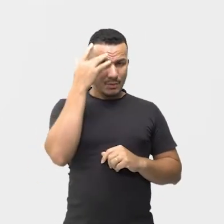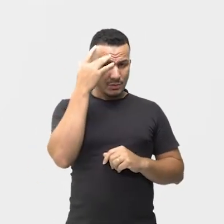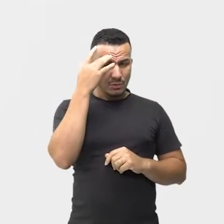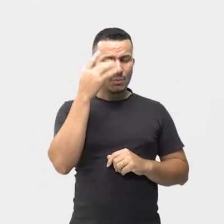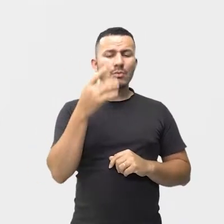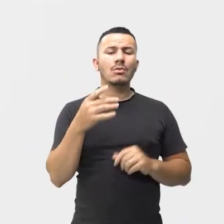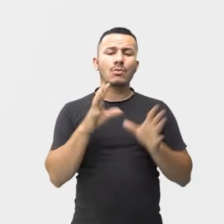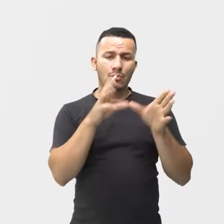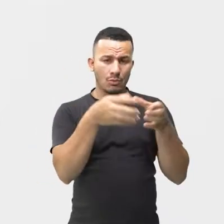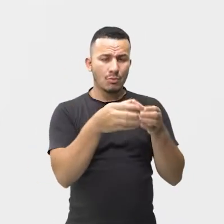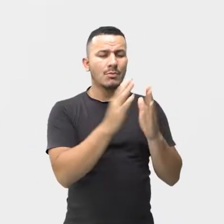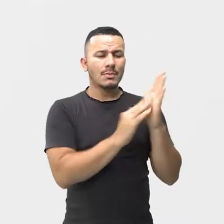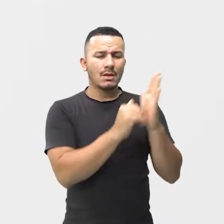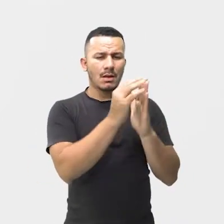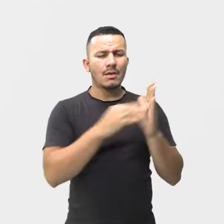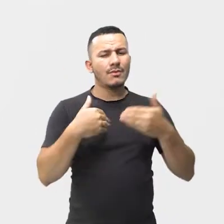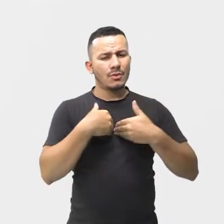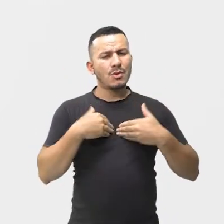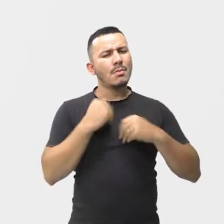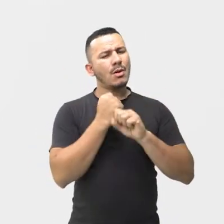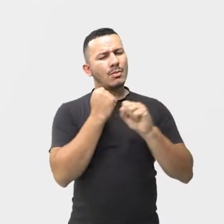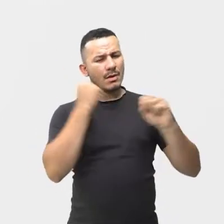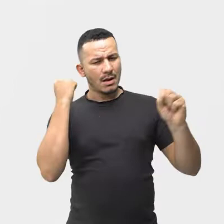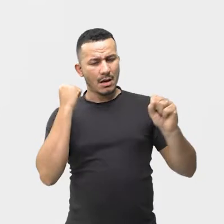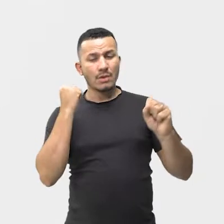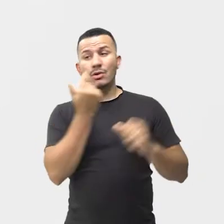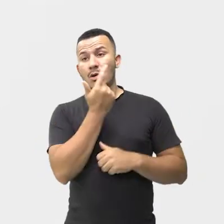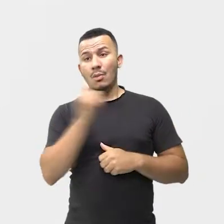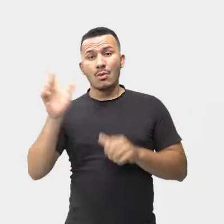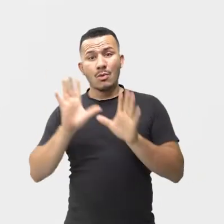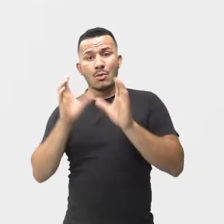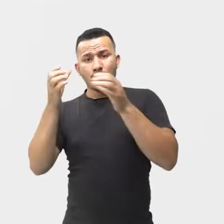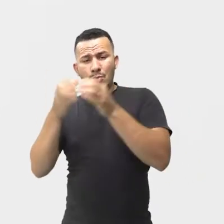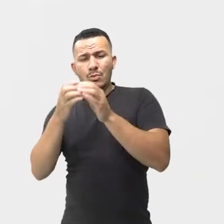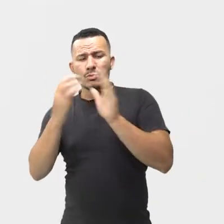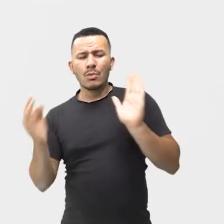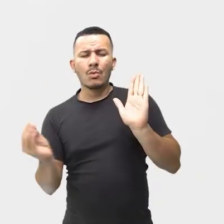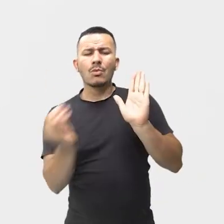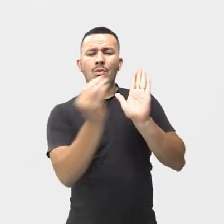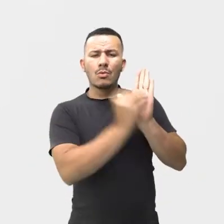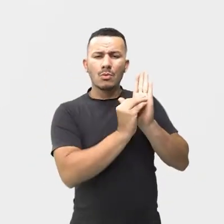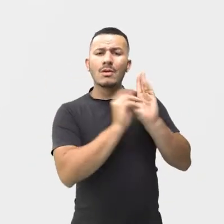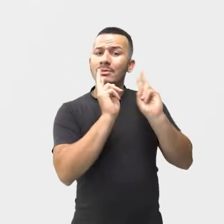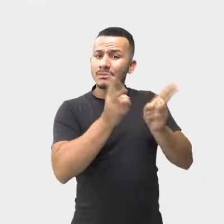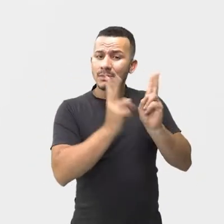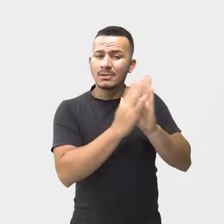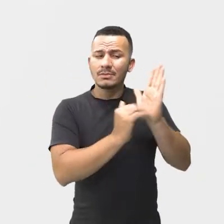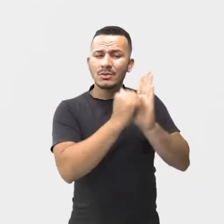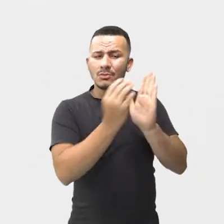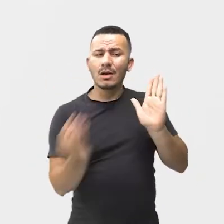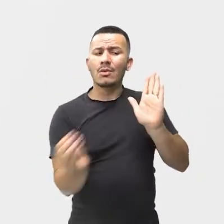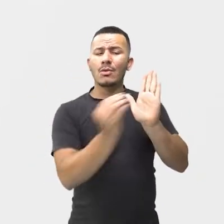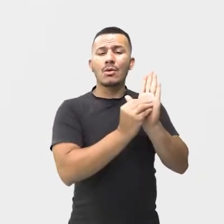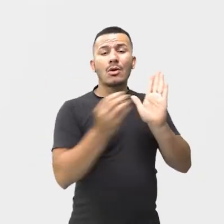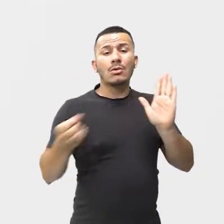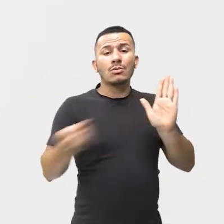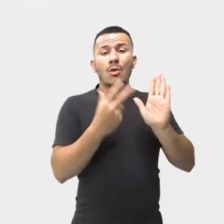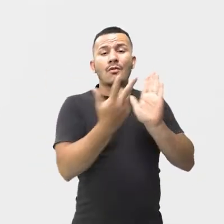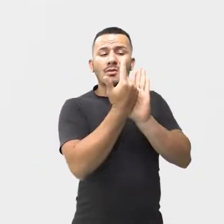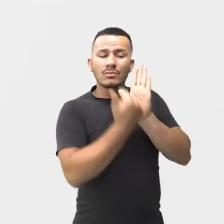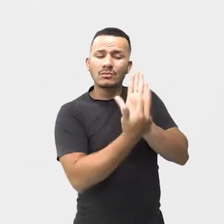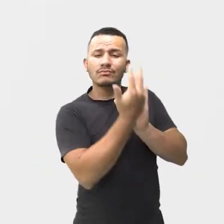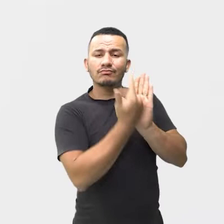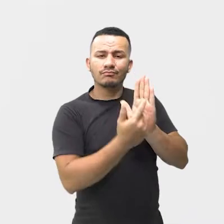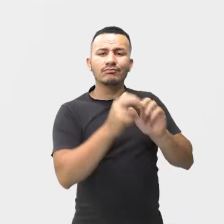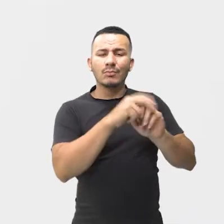vinha outro grupo e pintava a pintura sobre essa pintura. Então, são